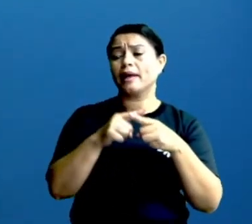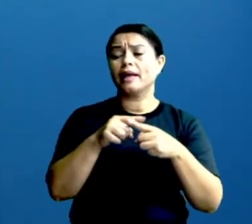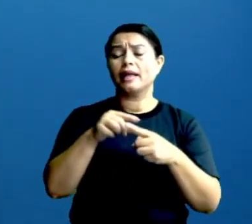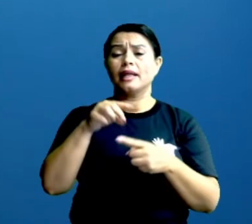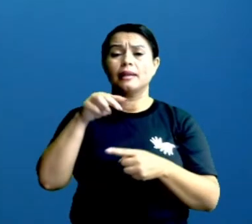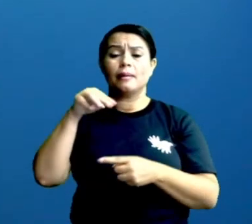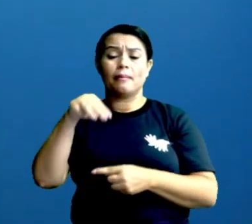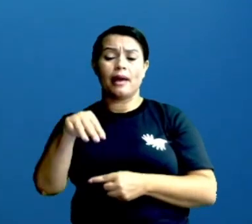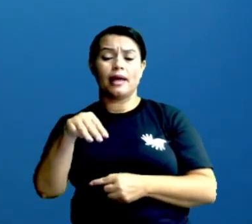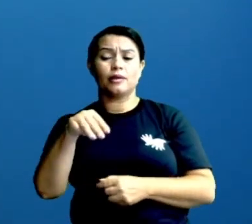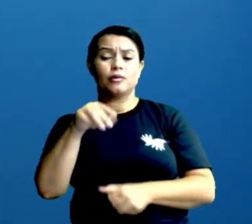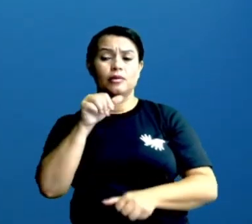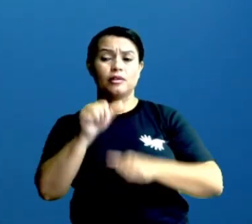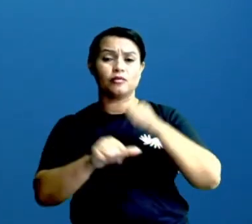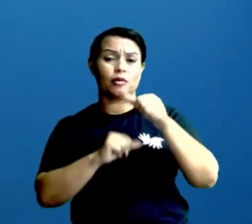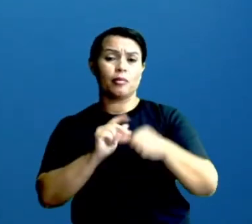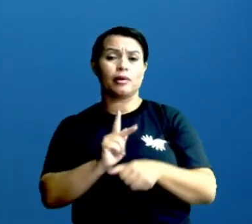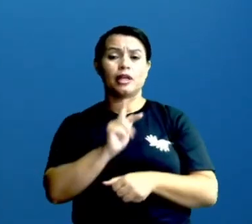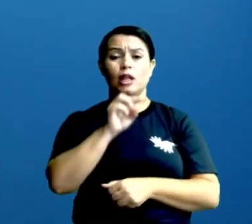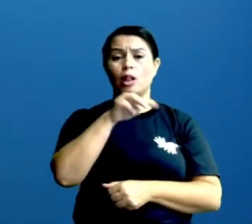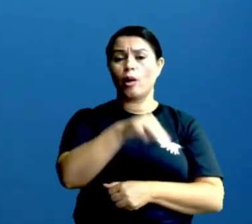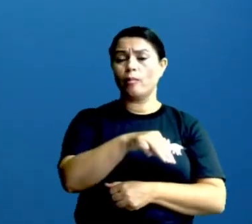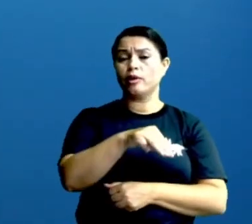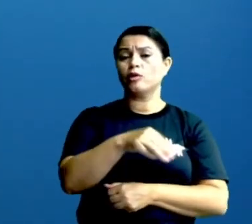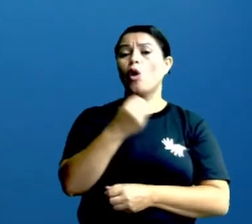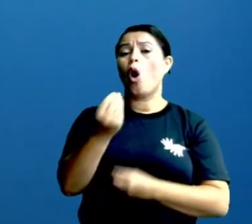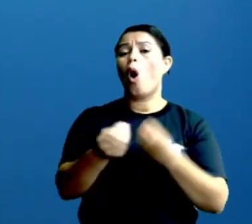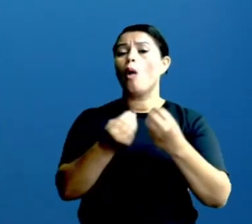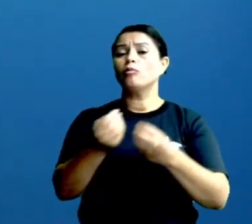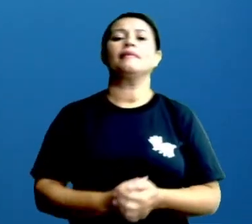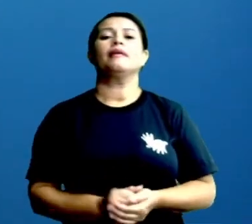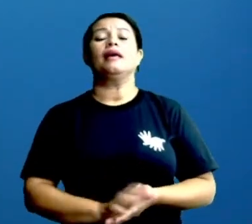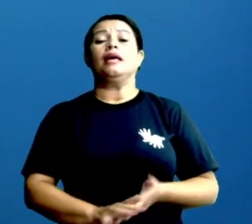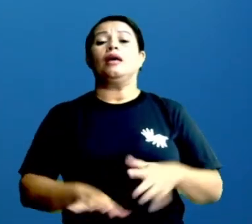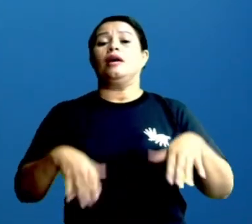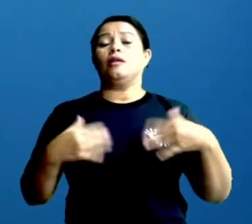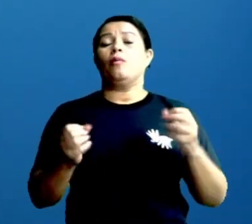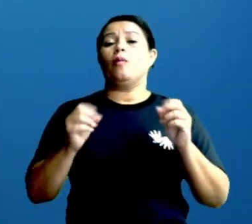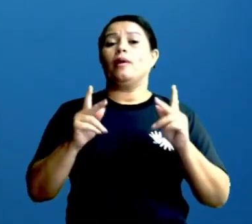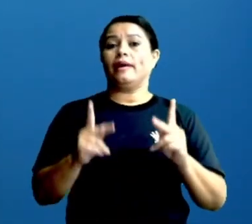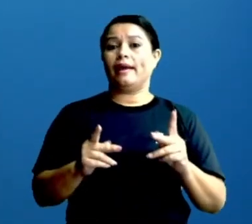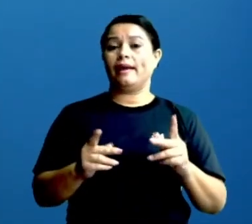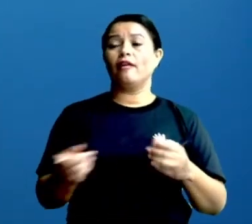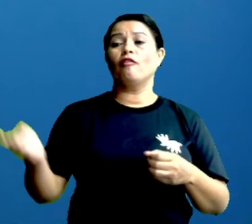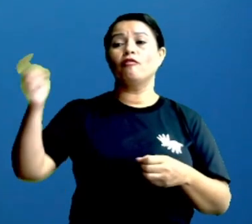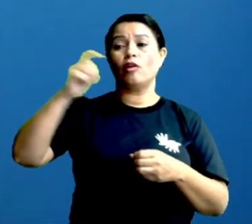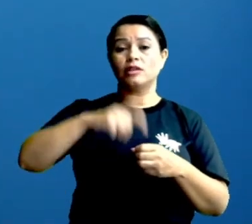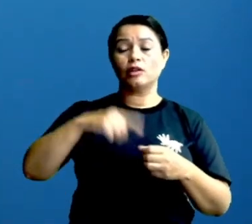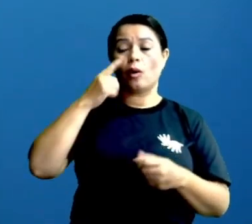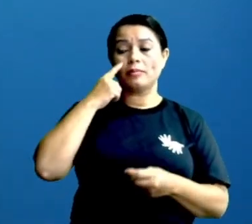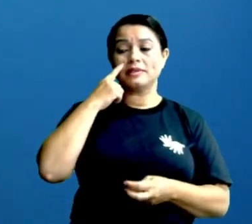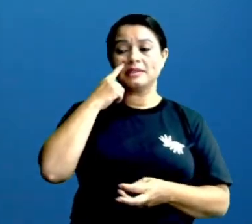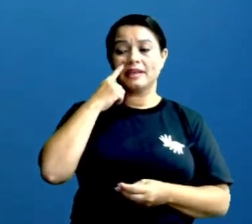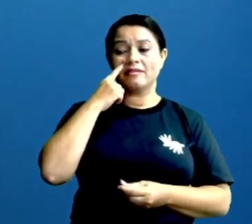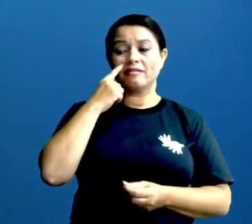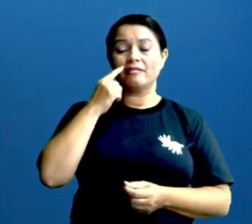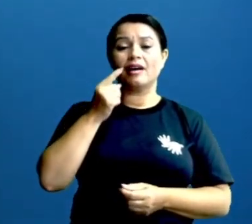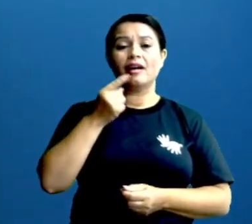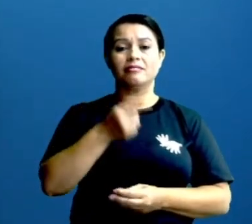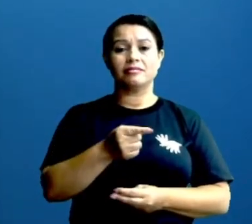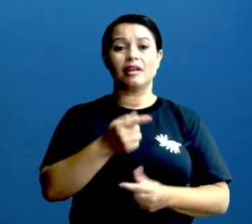metros para quilômetros eu estou o quê? Eu estou voltando, tá bem? Ok, pessoal? Então, voltando, ó, eu vou o